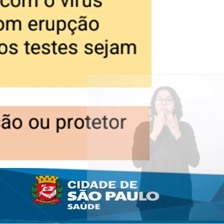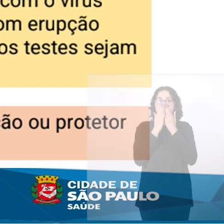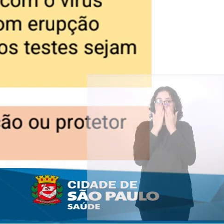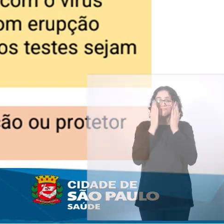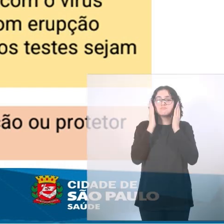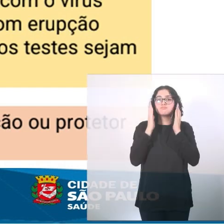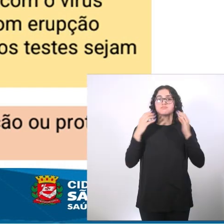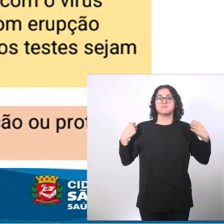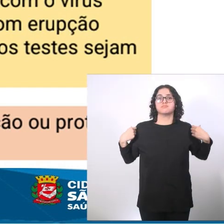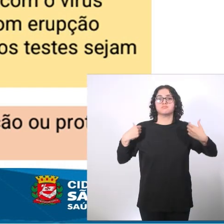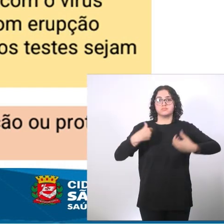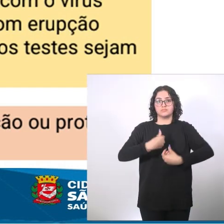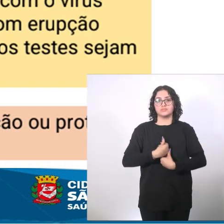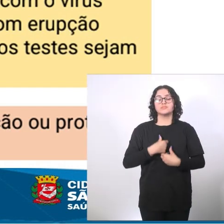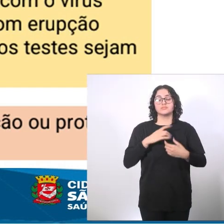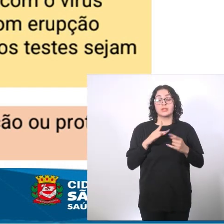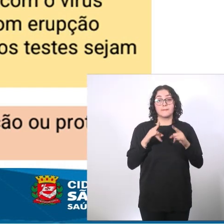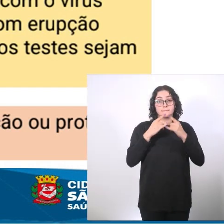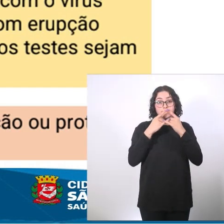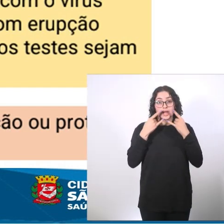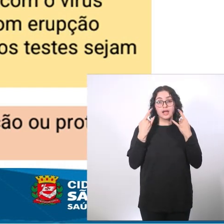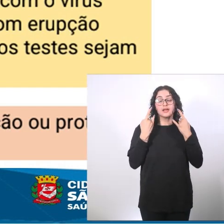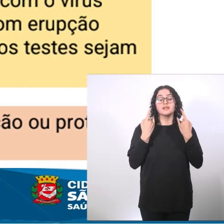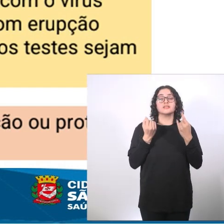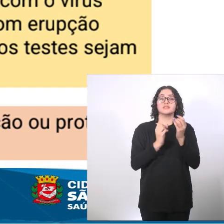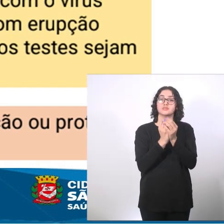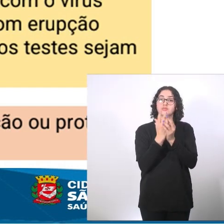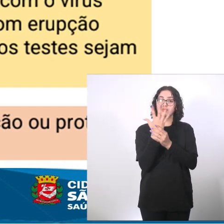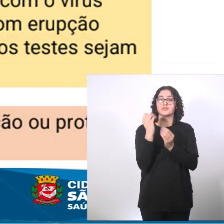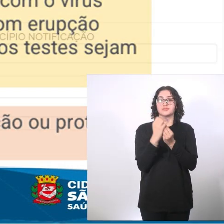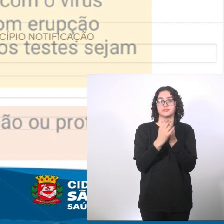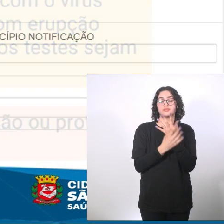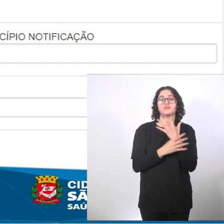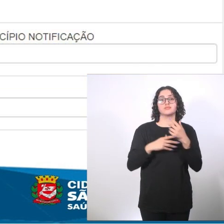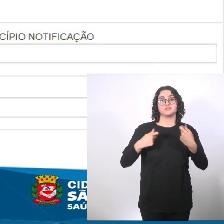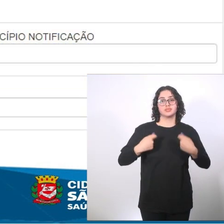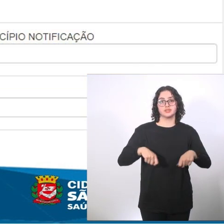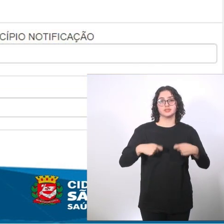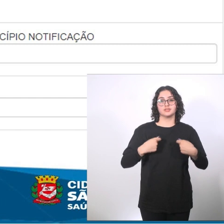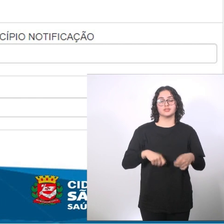facial, avental, máscara cirúrgica, luvas de procedimento.